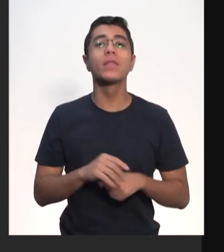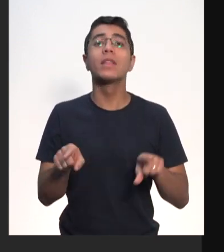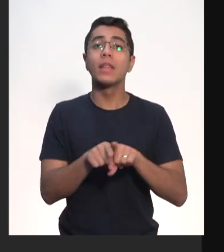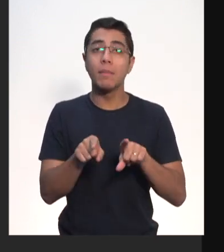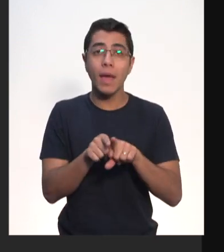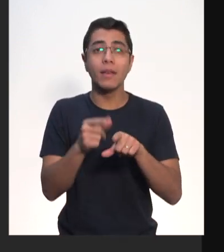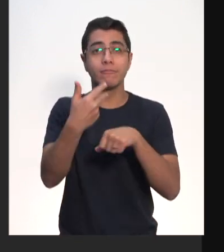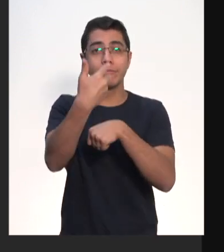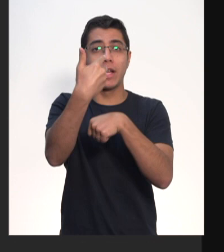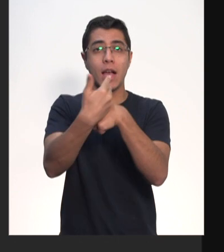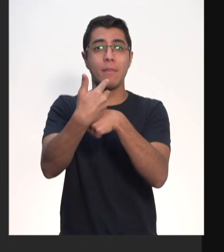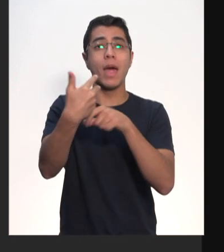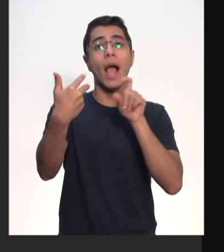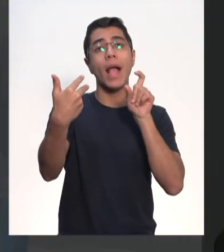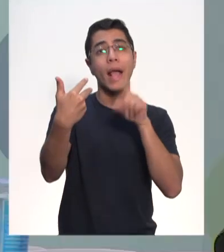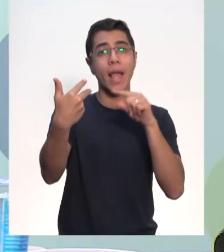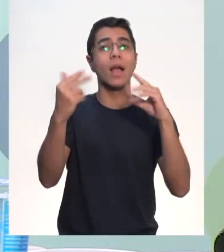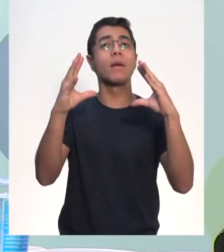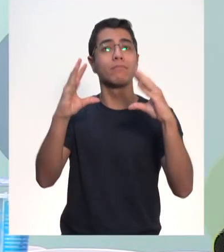câmera.